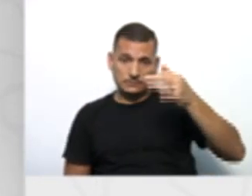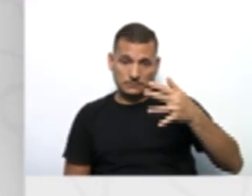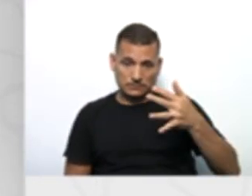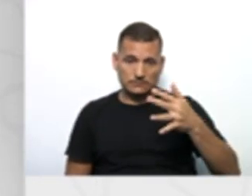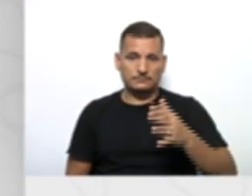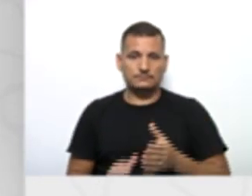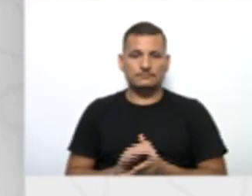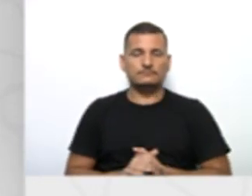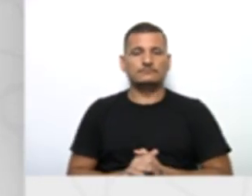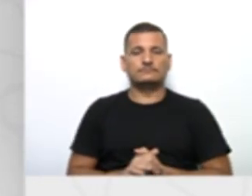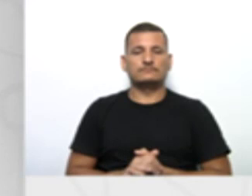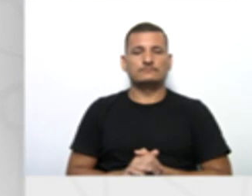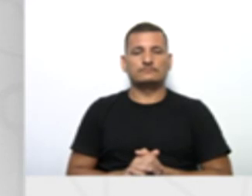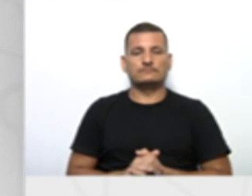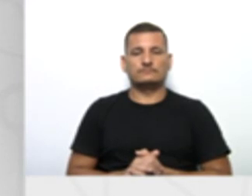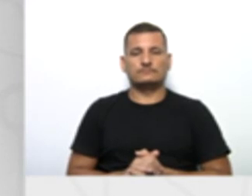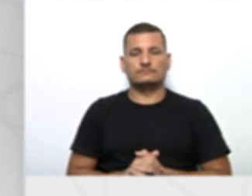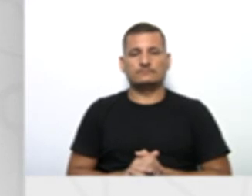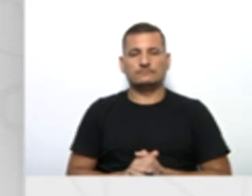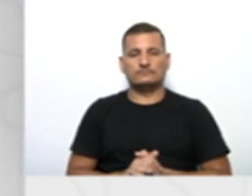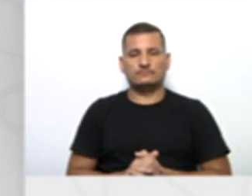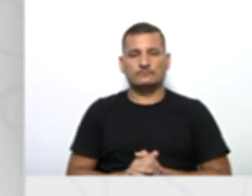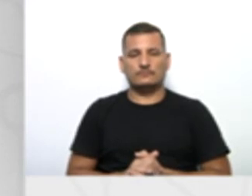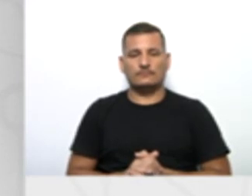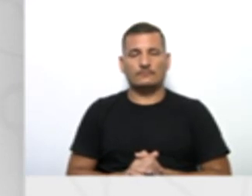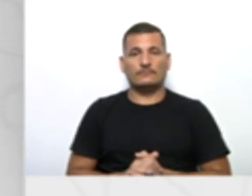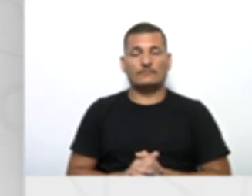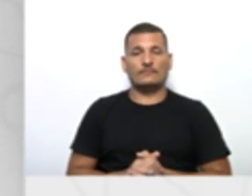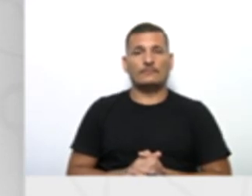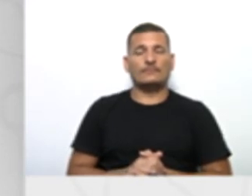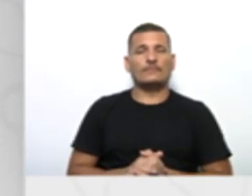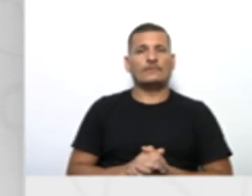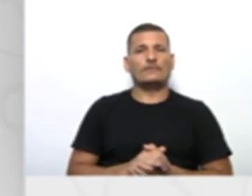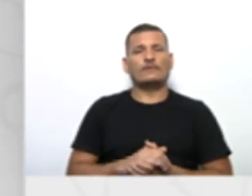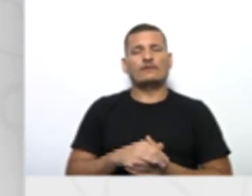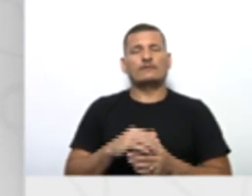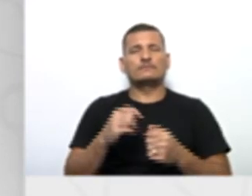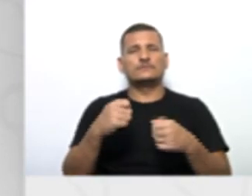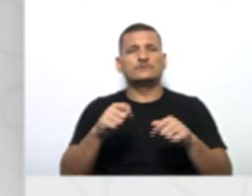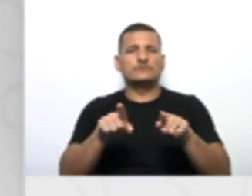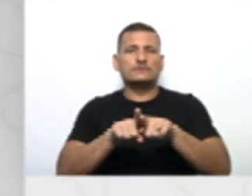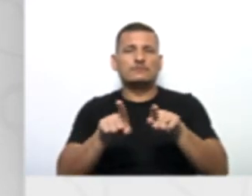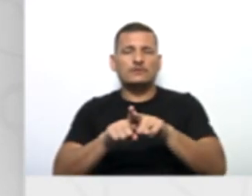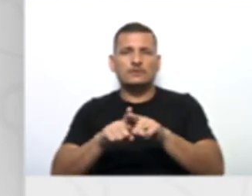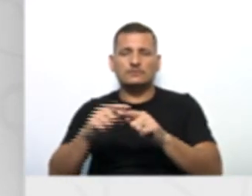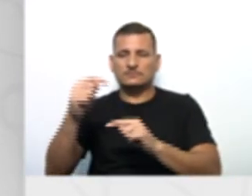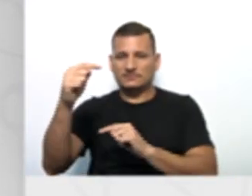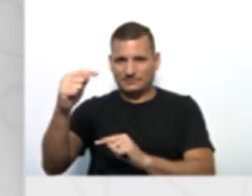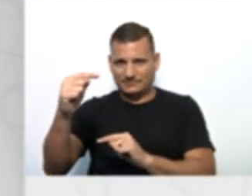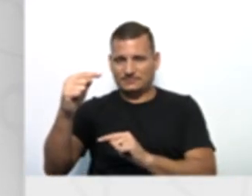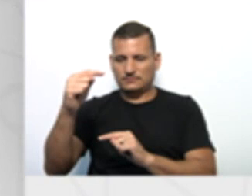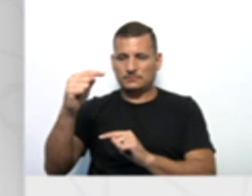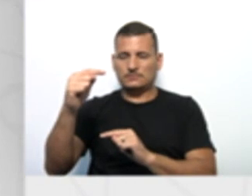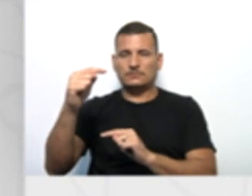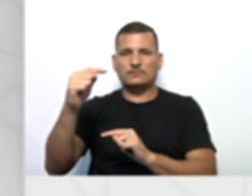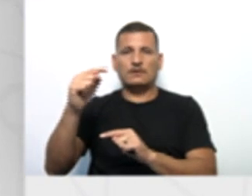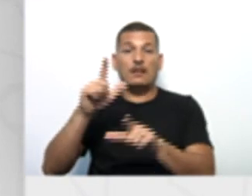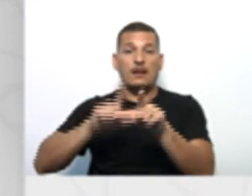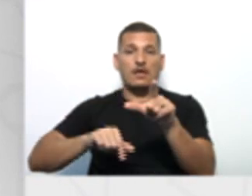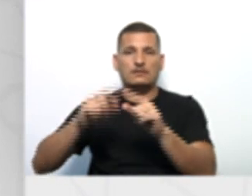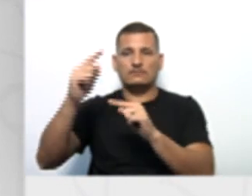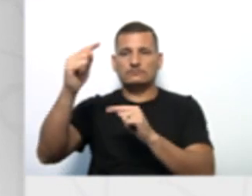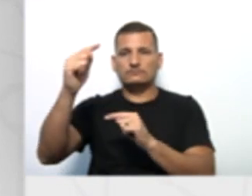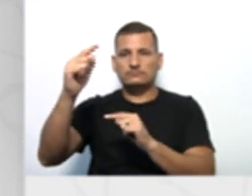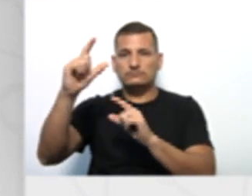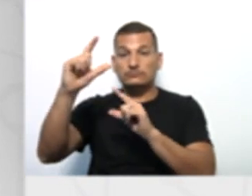coloco num outro parágrafo, tá? A ABNT diz que eu preciso diminuir a fonte, ou seja, se eu estou utilizando uma fonte Times